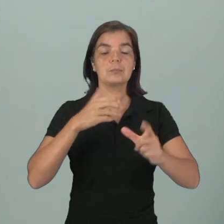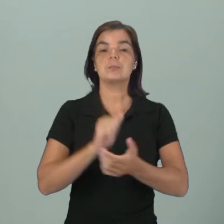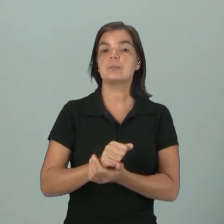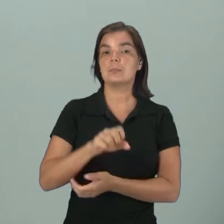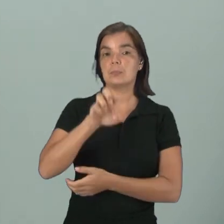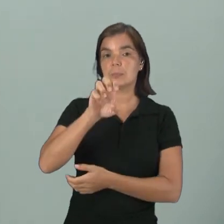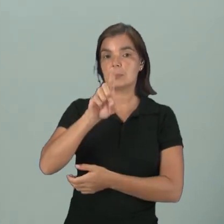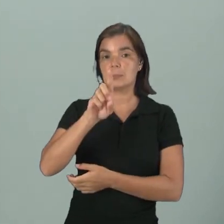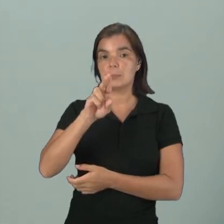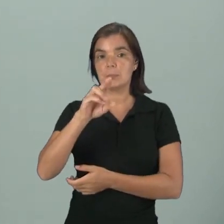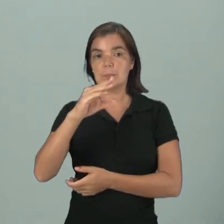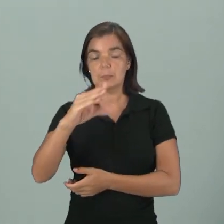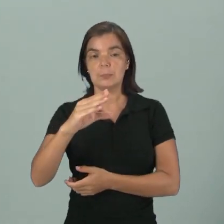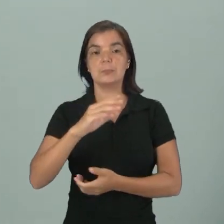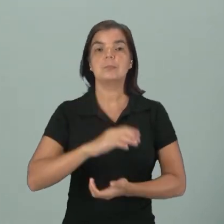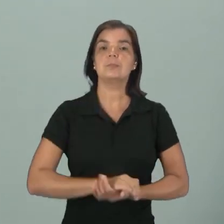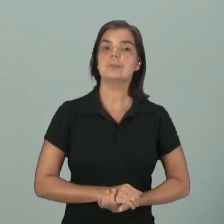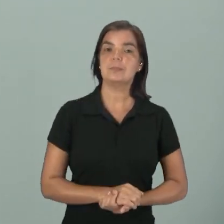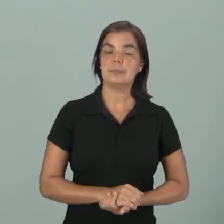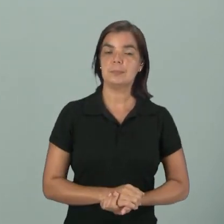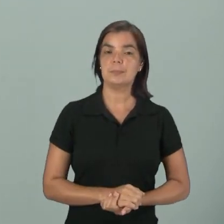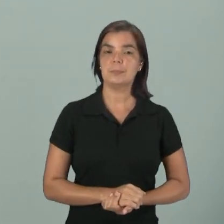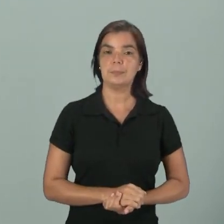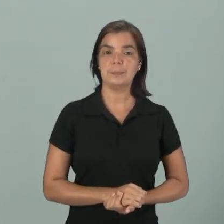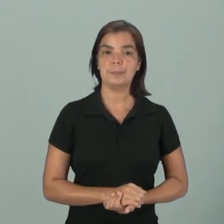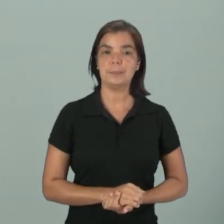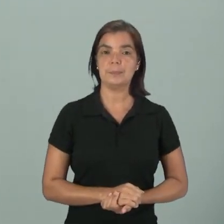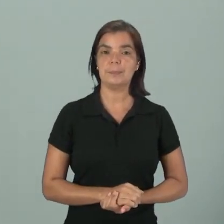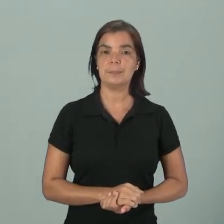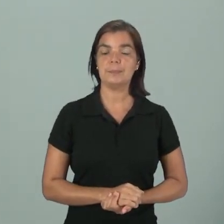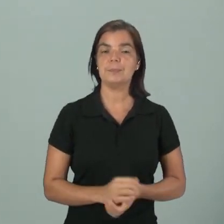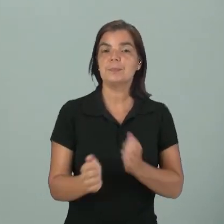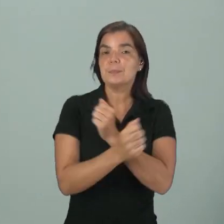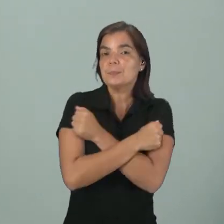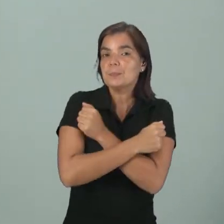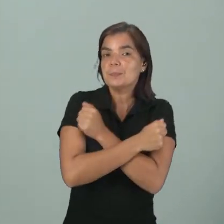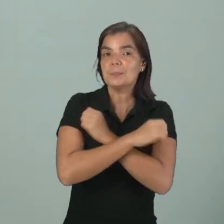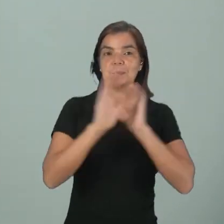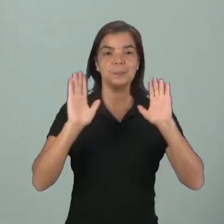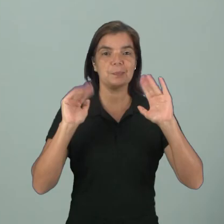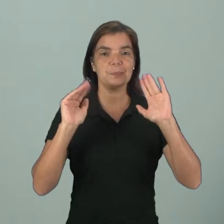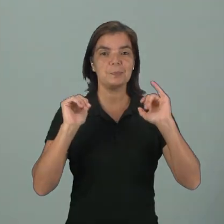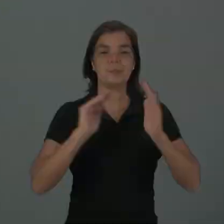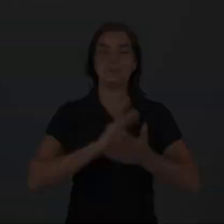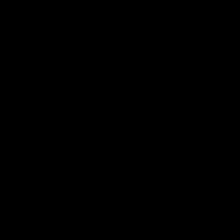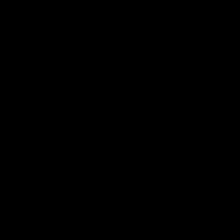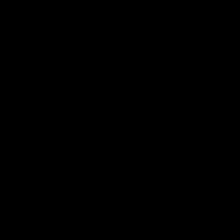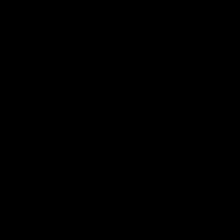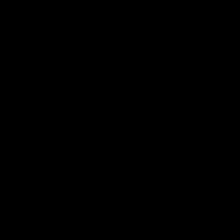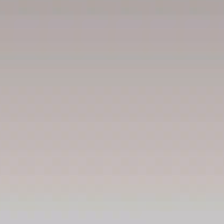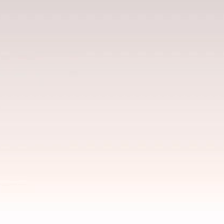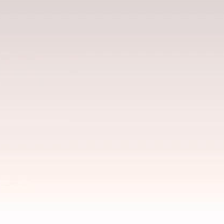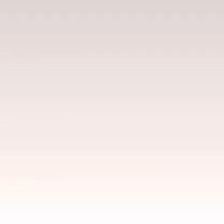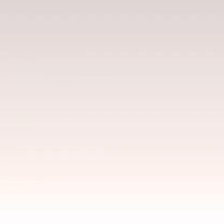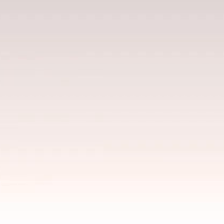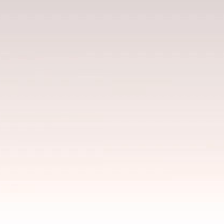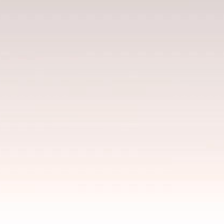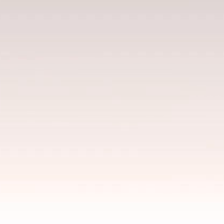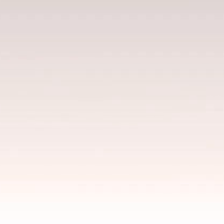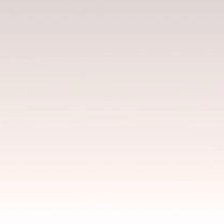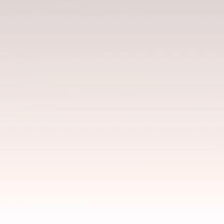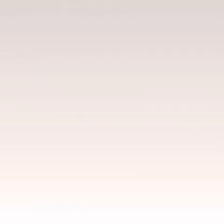de acessar a plataforma eduque.ac. Um forte abraço a todos.